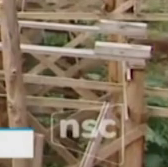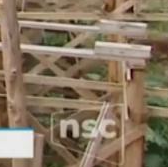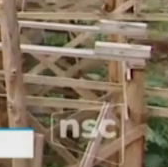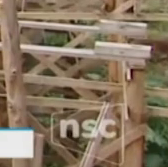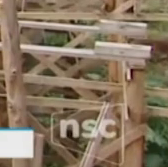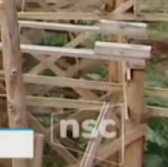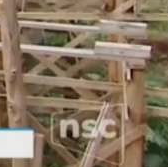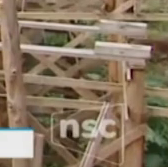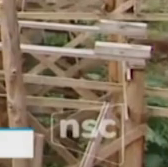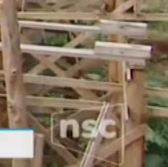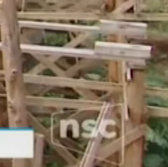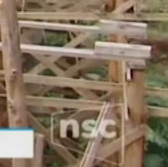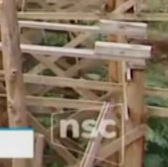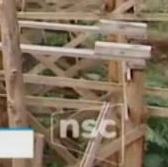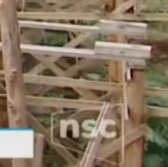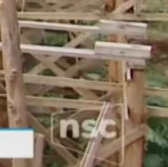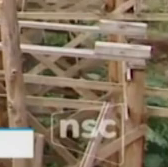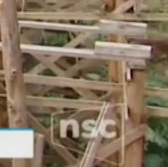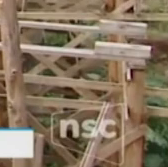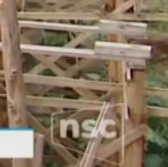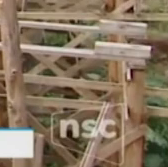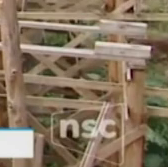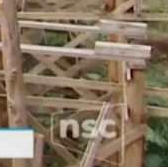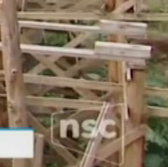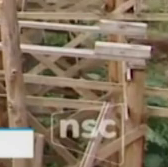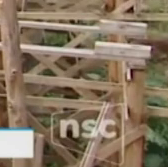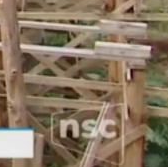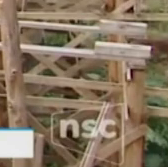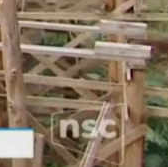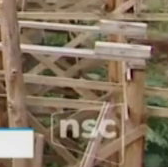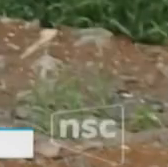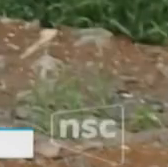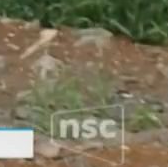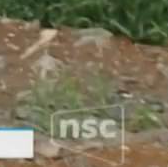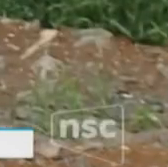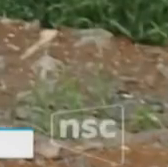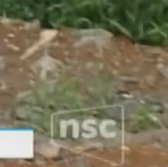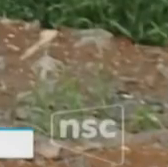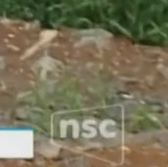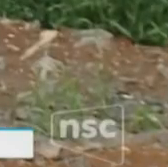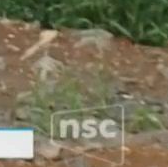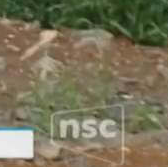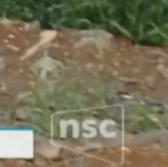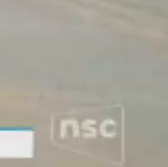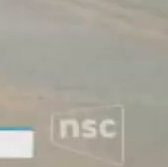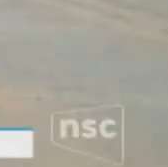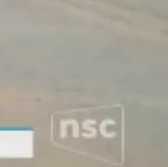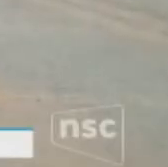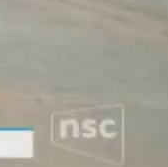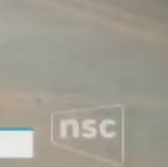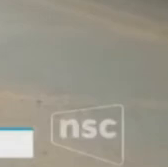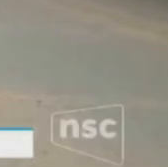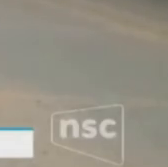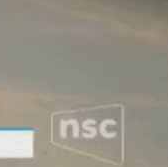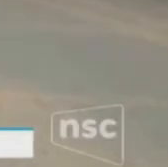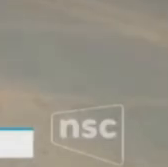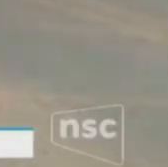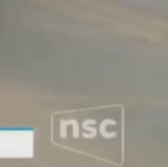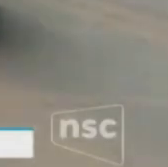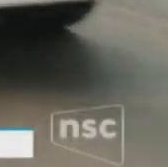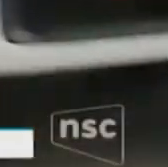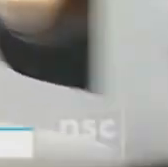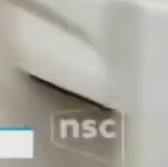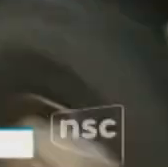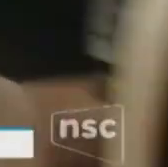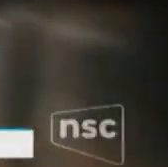de Infraestrutura do Estado está lançando um novo processo de licitação. Enquanto a obra não fica pronta, os motoristas precisam trafegar